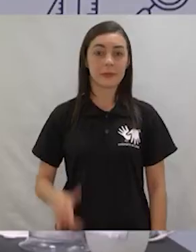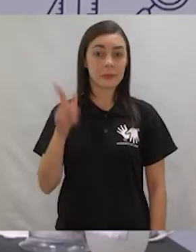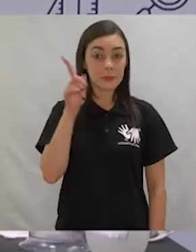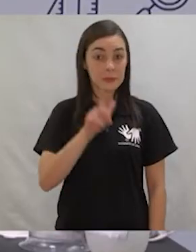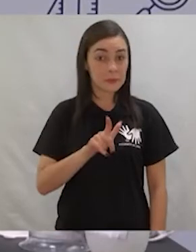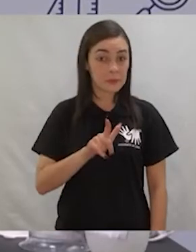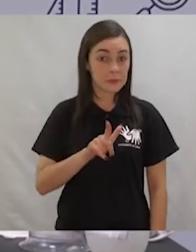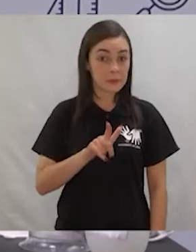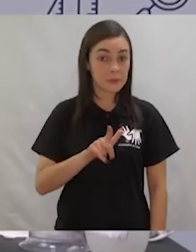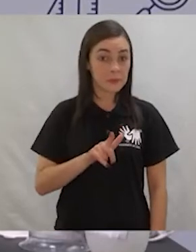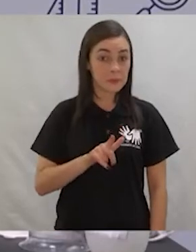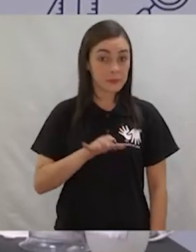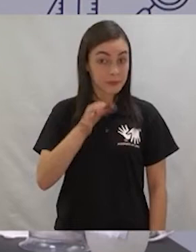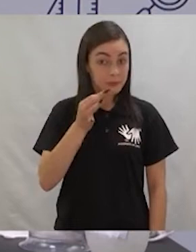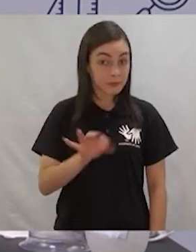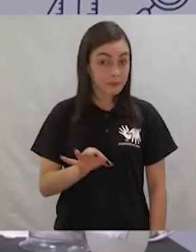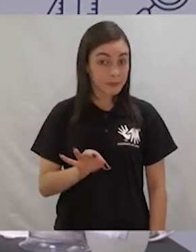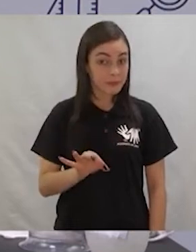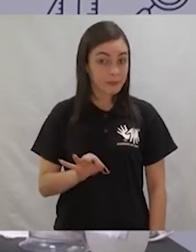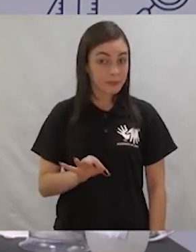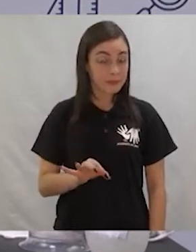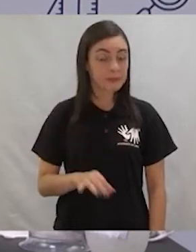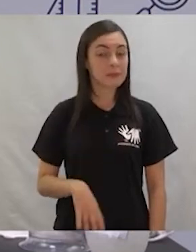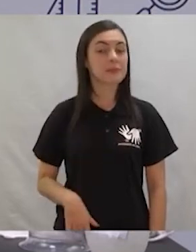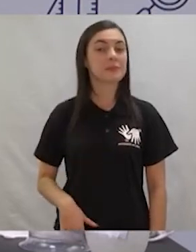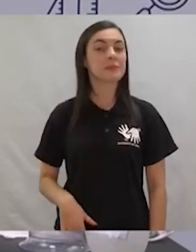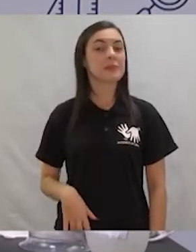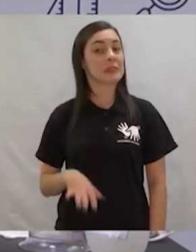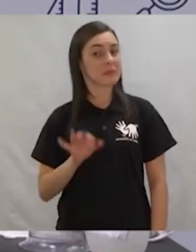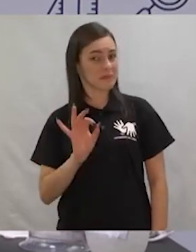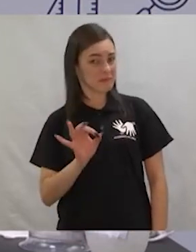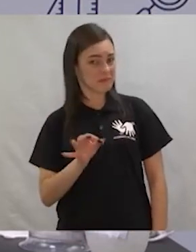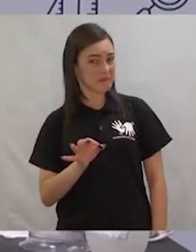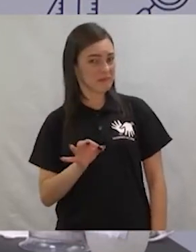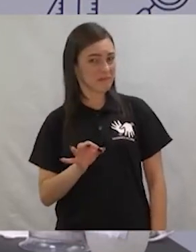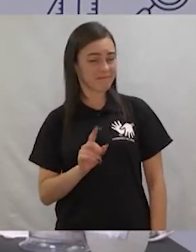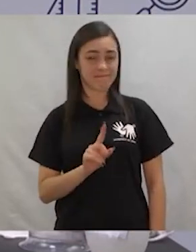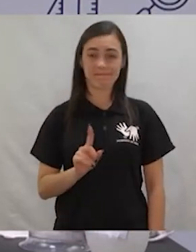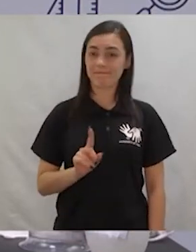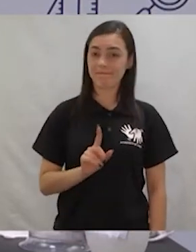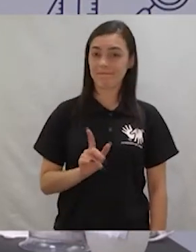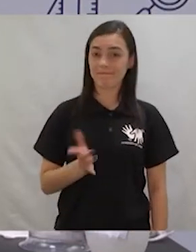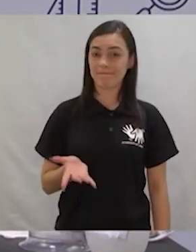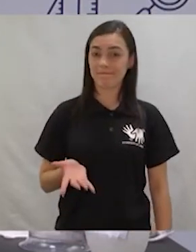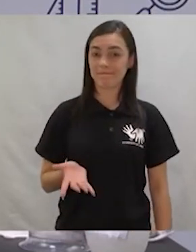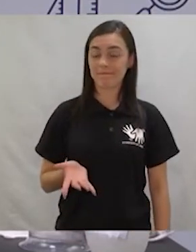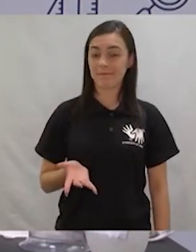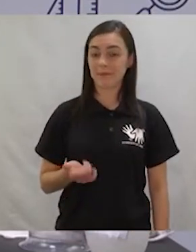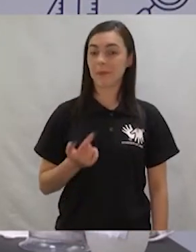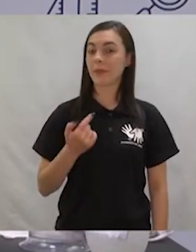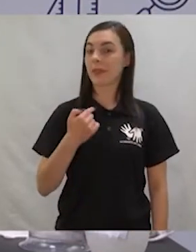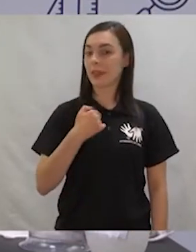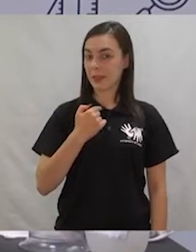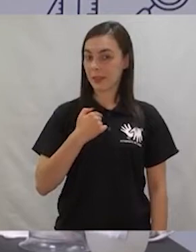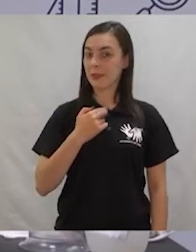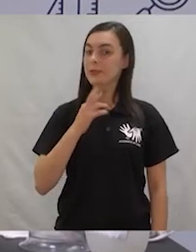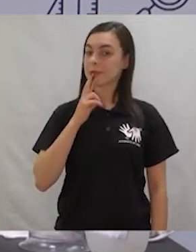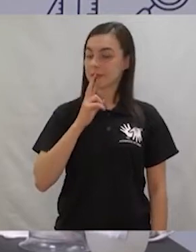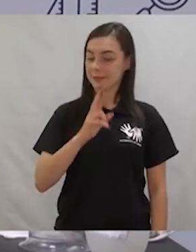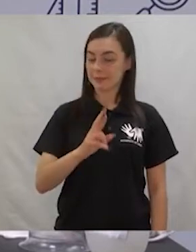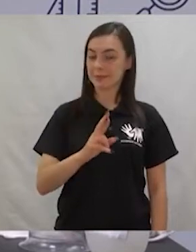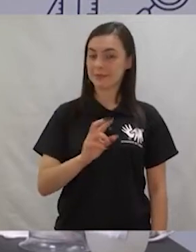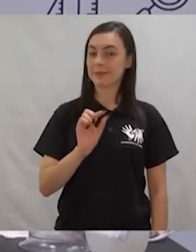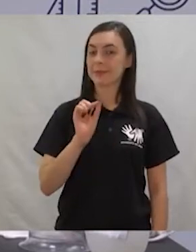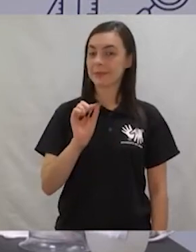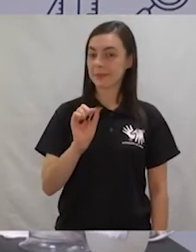E aí, conseguiram? Acertaram? Será que acertaram a resposta? Olha, eu vou dar para vocês aqui